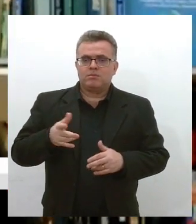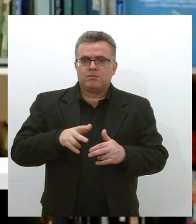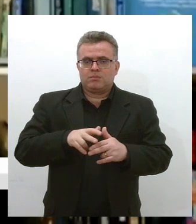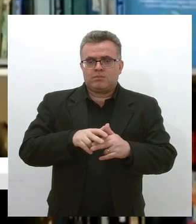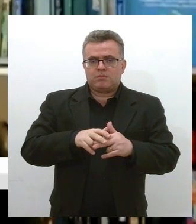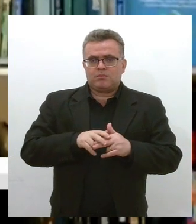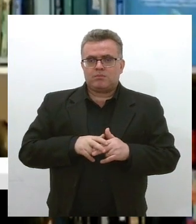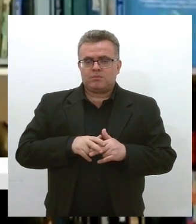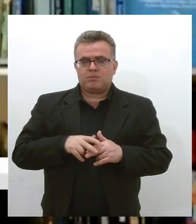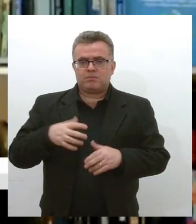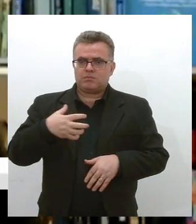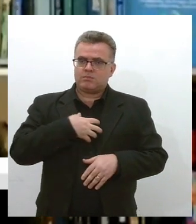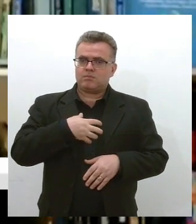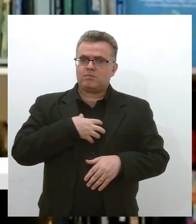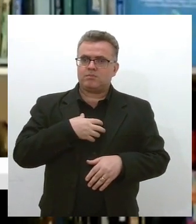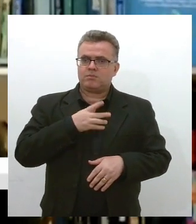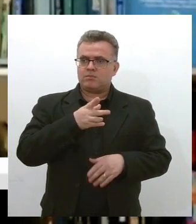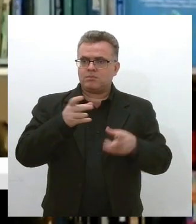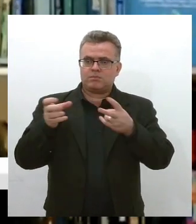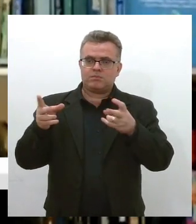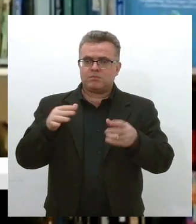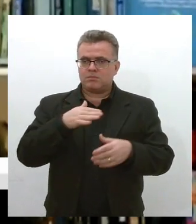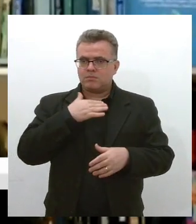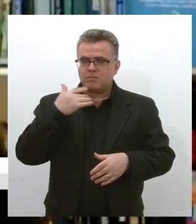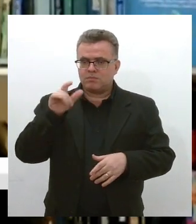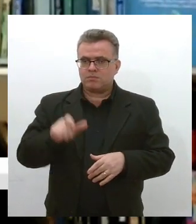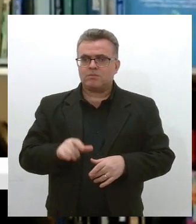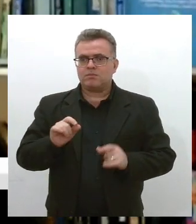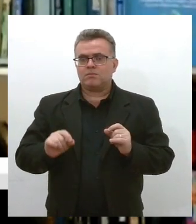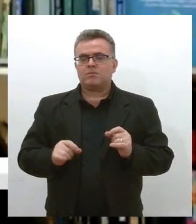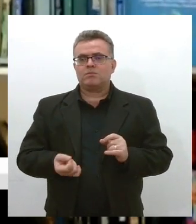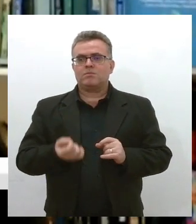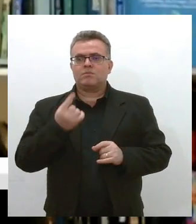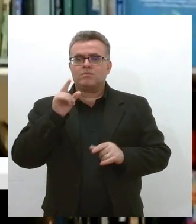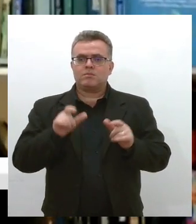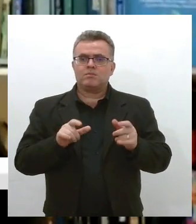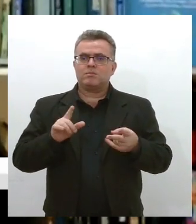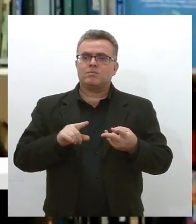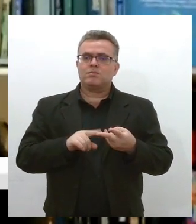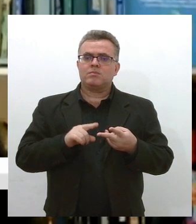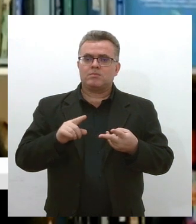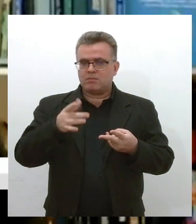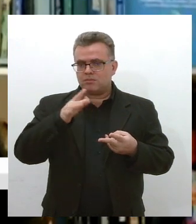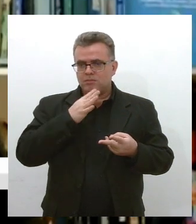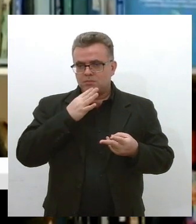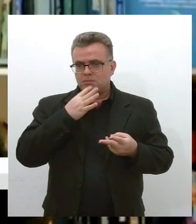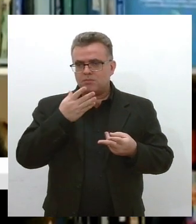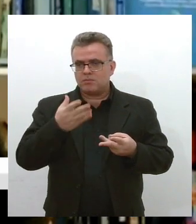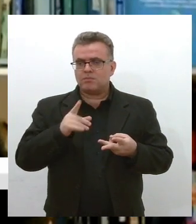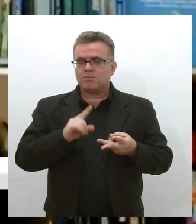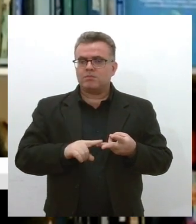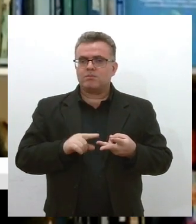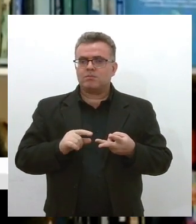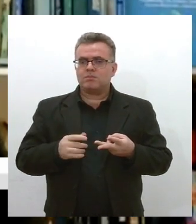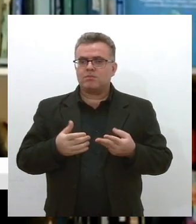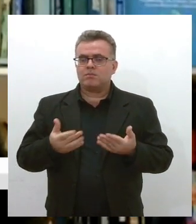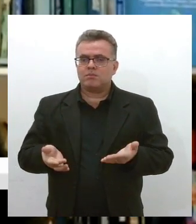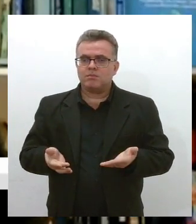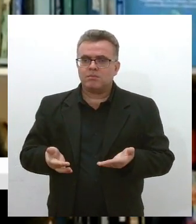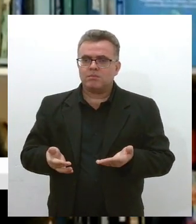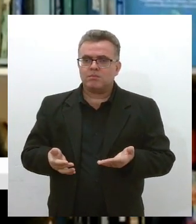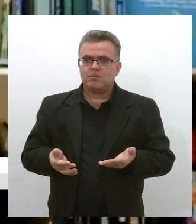grande quando a gente vê outra pessoa morrendo, né? Seja um estranho, seja alguém conhecido, né? Porque